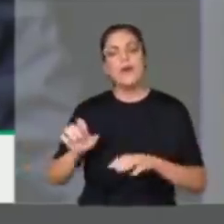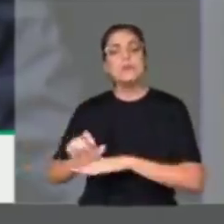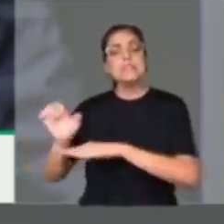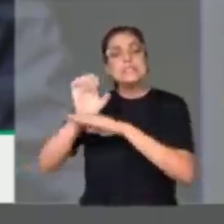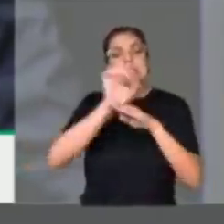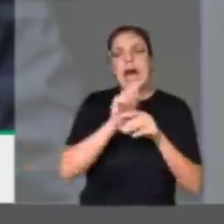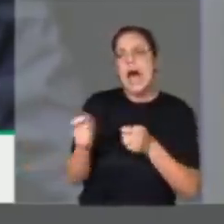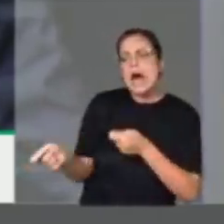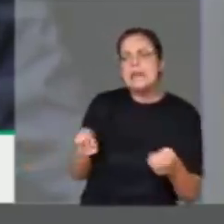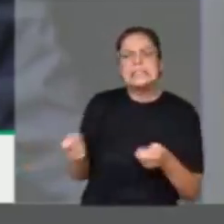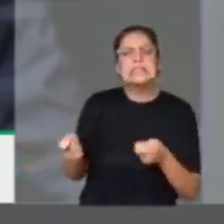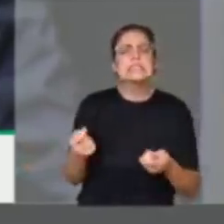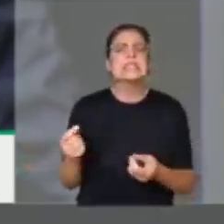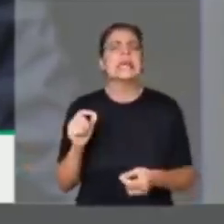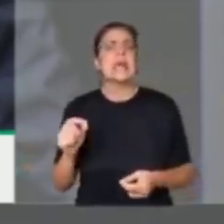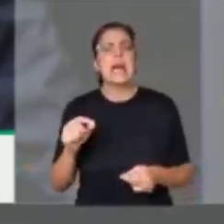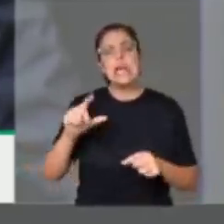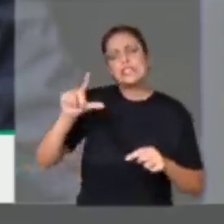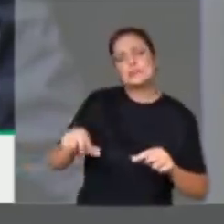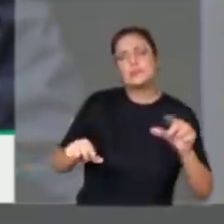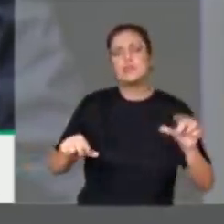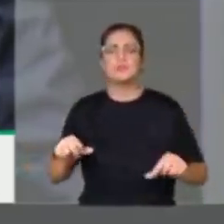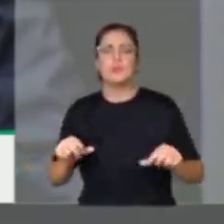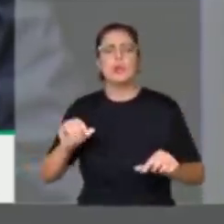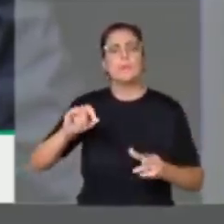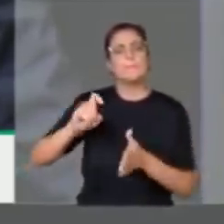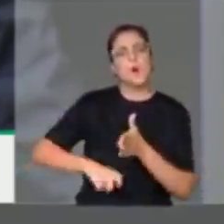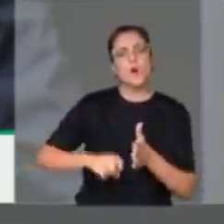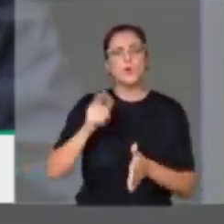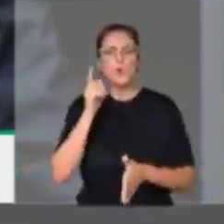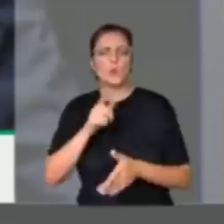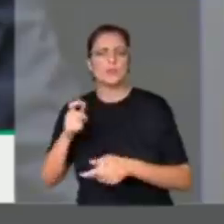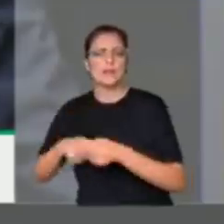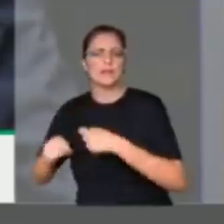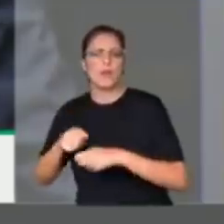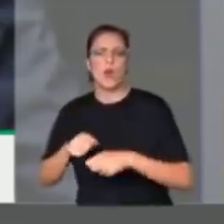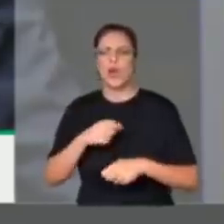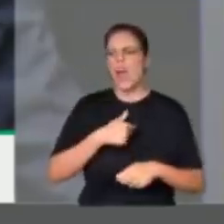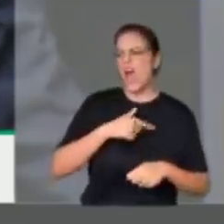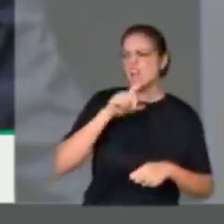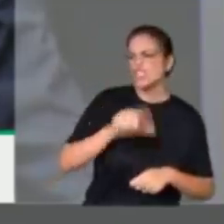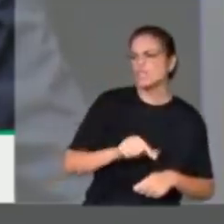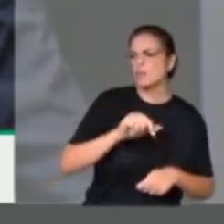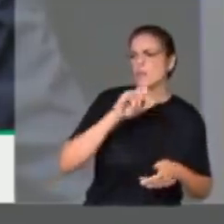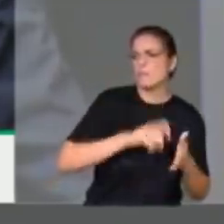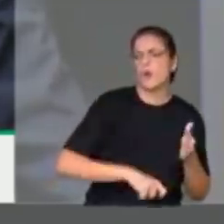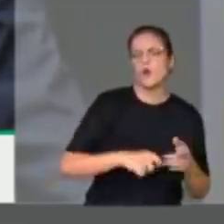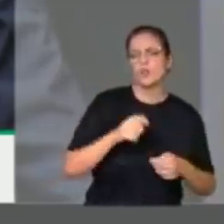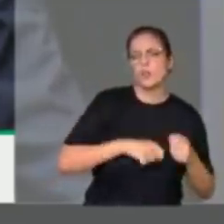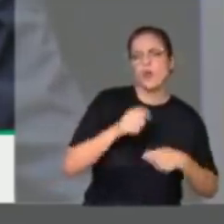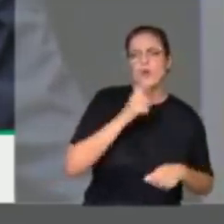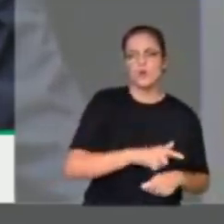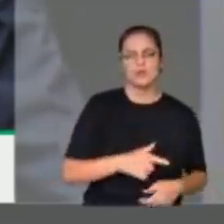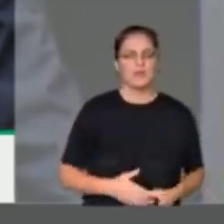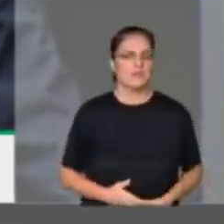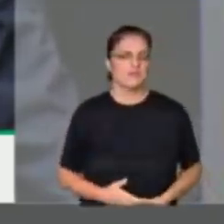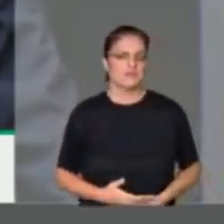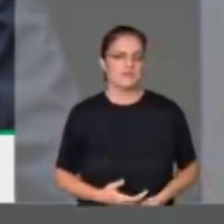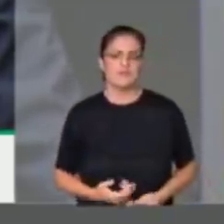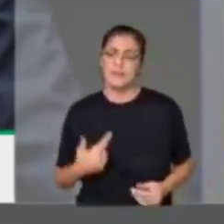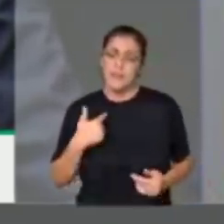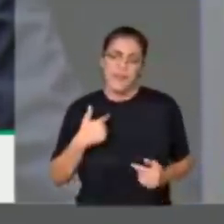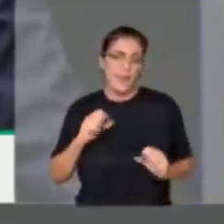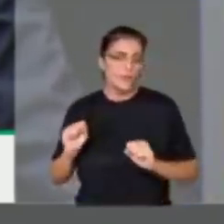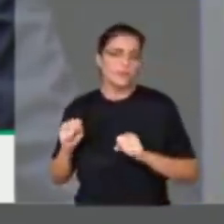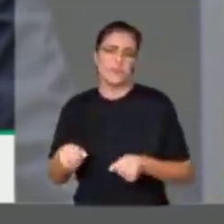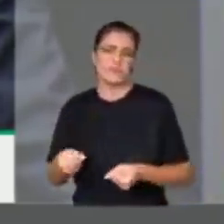disputando para ver quem vai cobrar menos imposto. E assim como liberal, eu defendo a competição na iniciativa privada, também defendo no setor público. E para